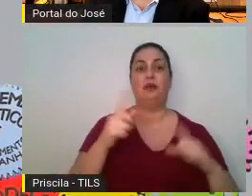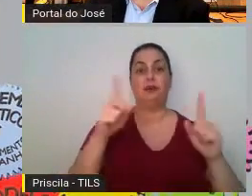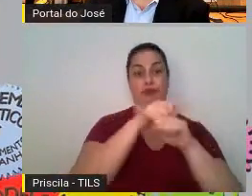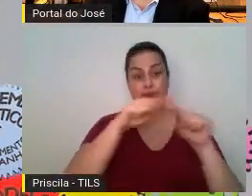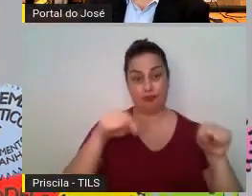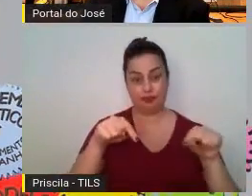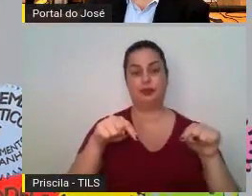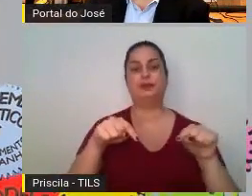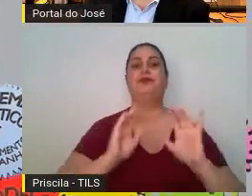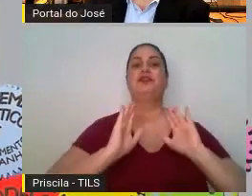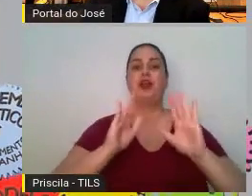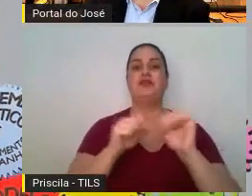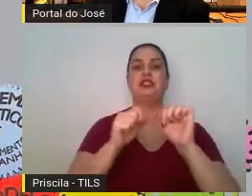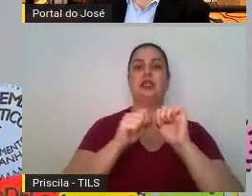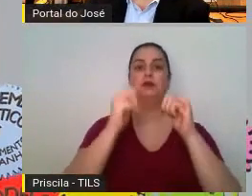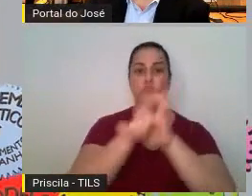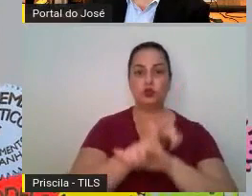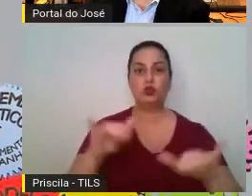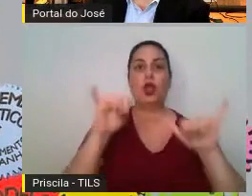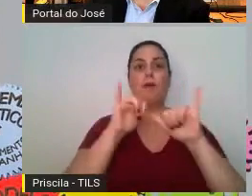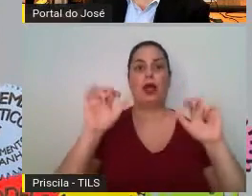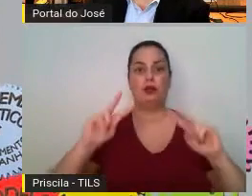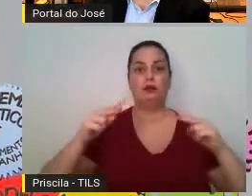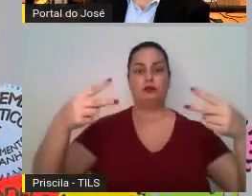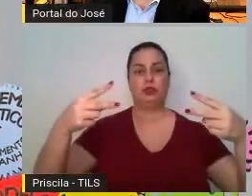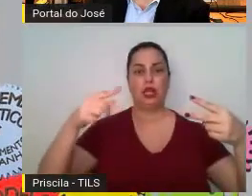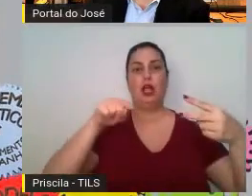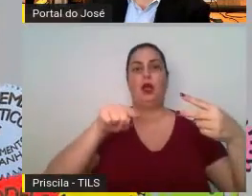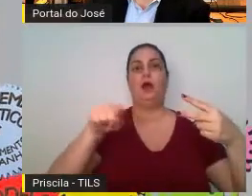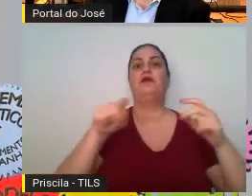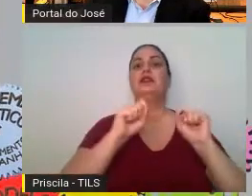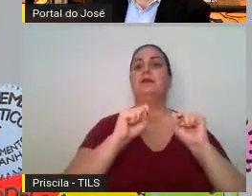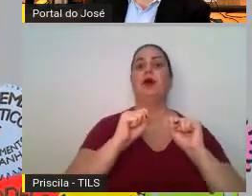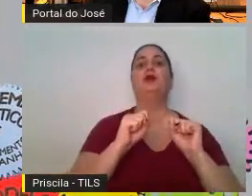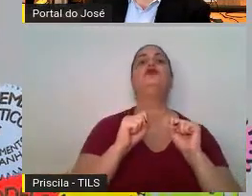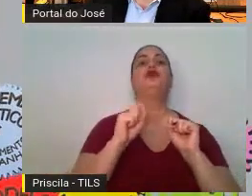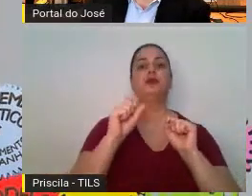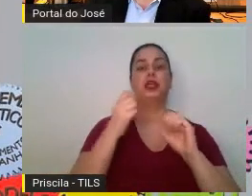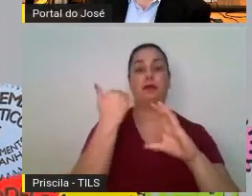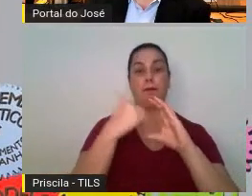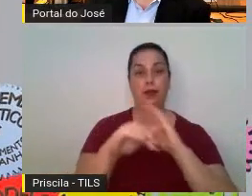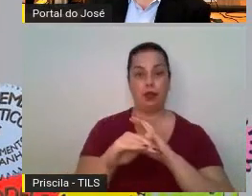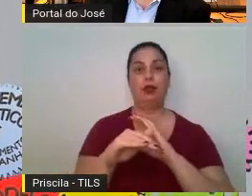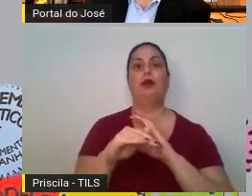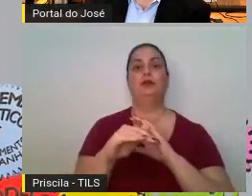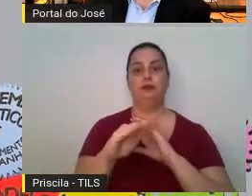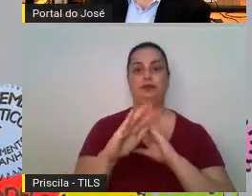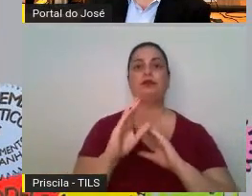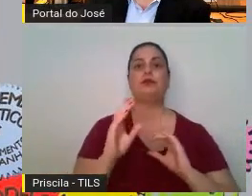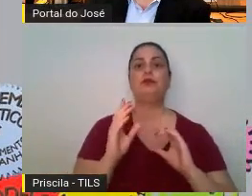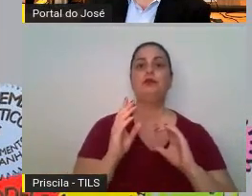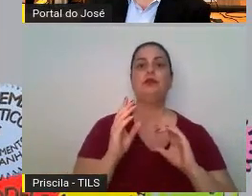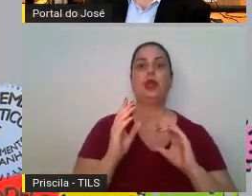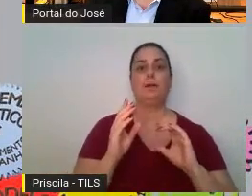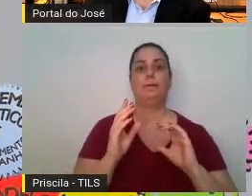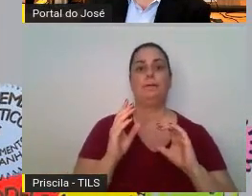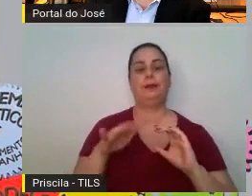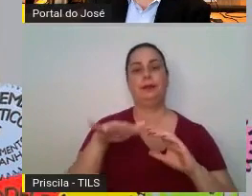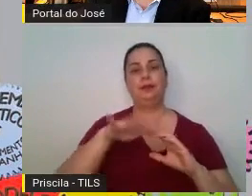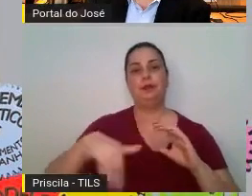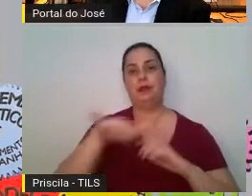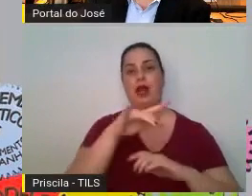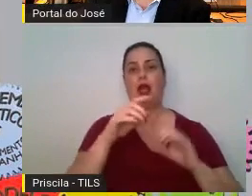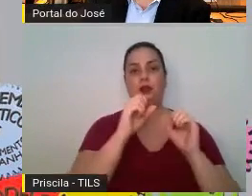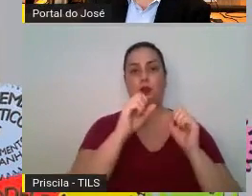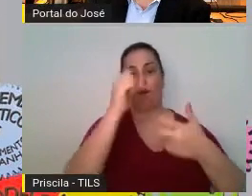auditoria, com um clique você manda e-mail para as autoridades do Executivo. Só que estamos aí no tumulto